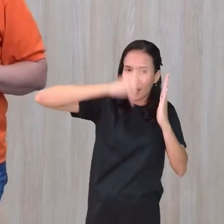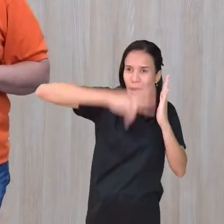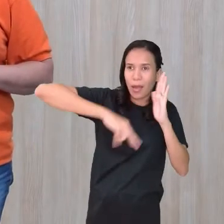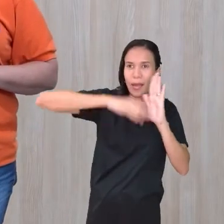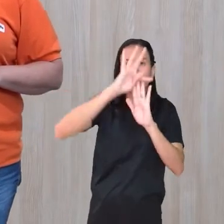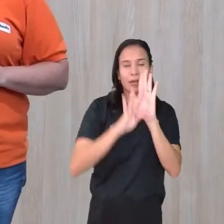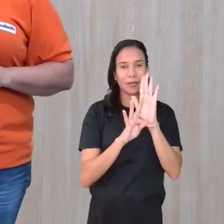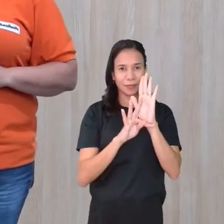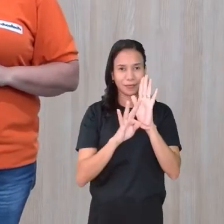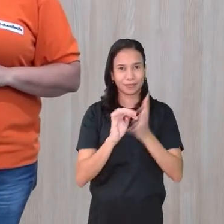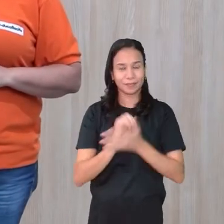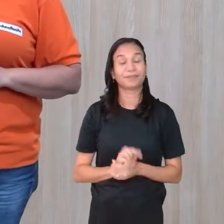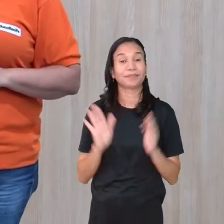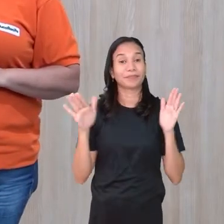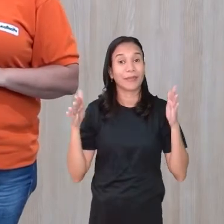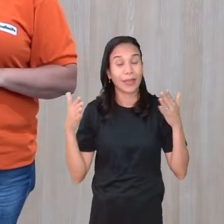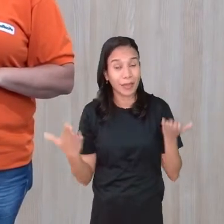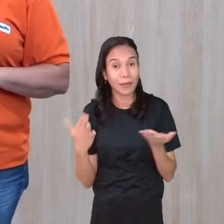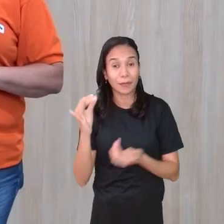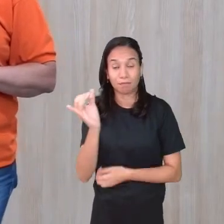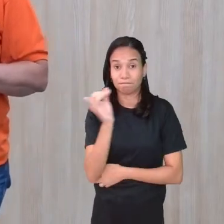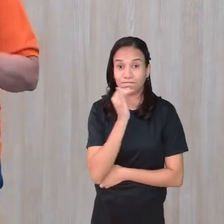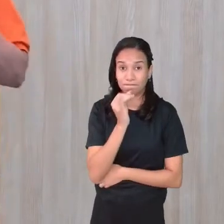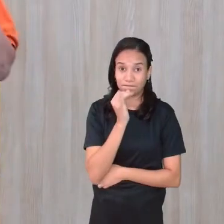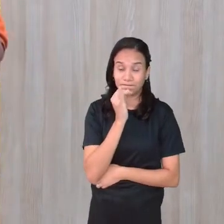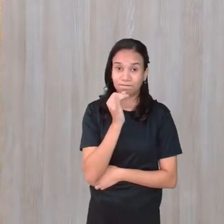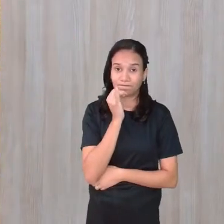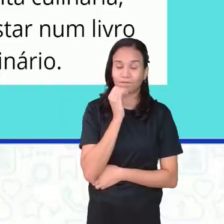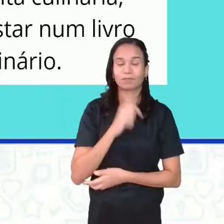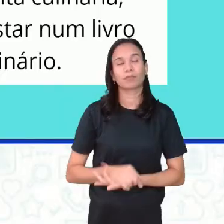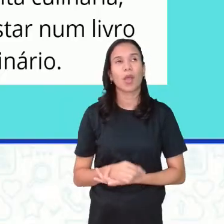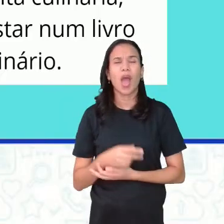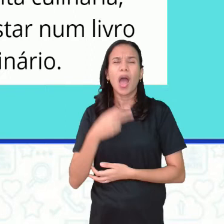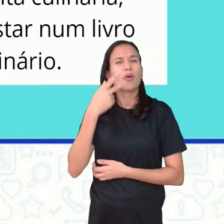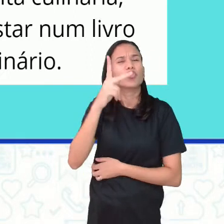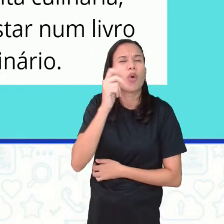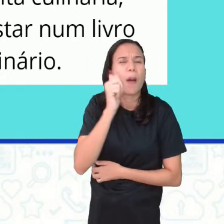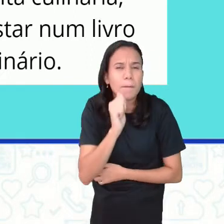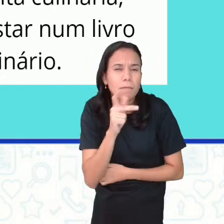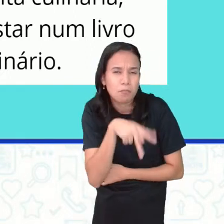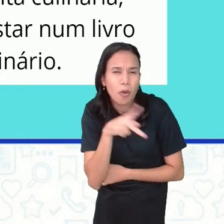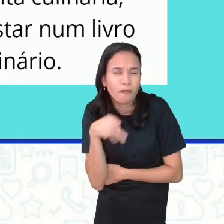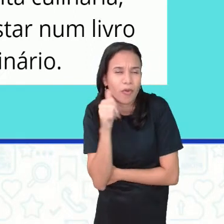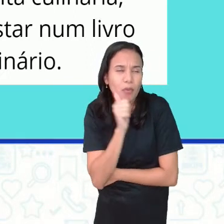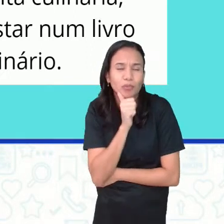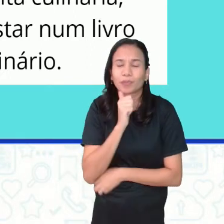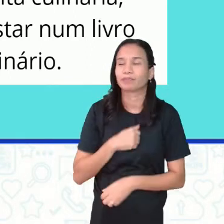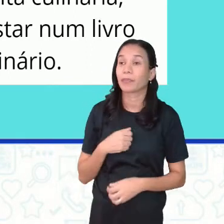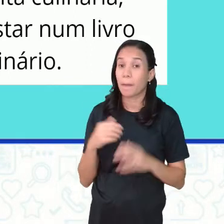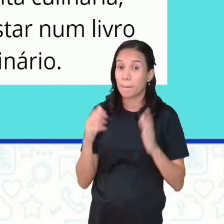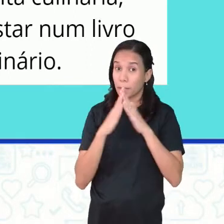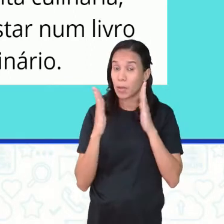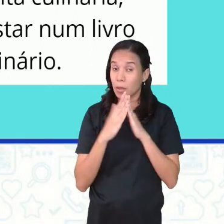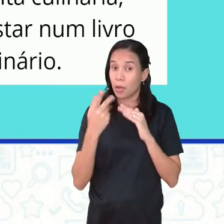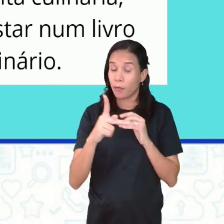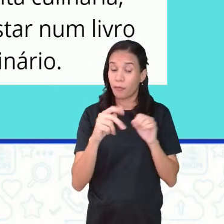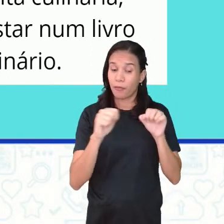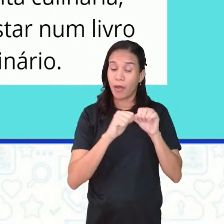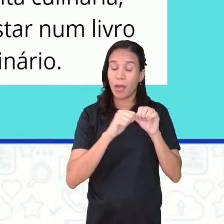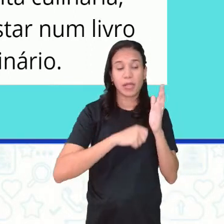textos. Então, por exemplo, se sua professora lhe pede que você produza uma